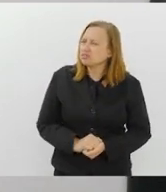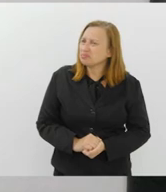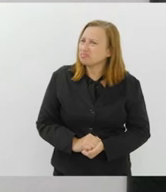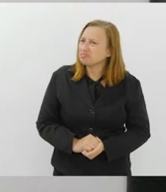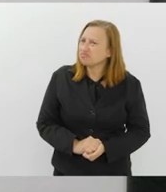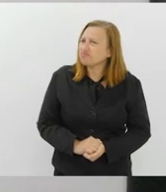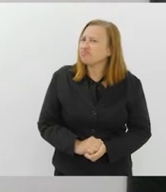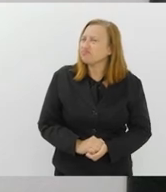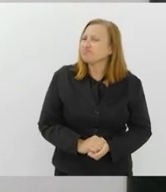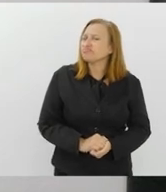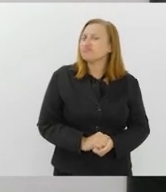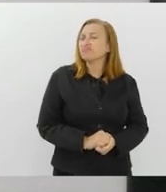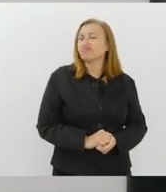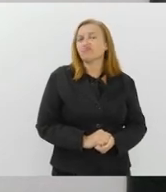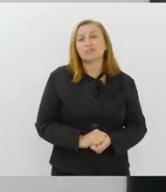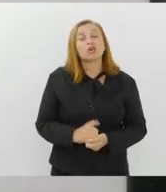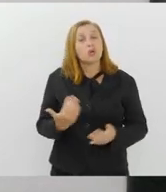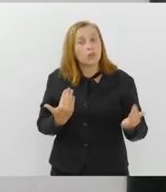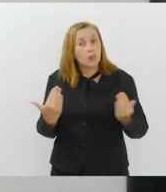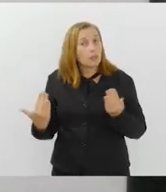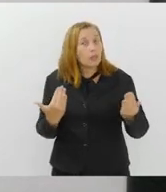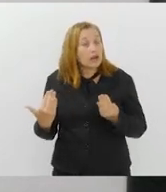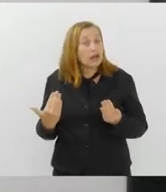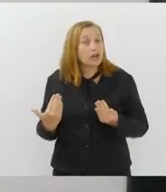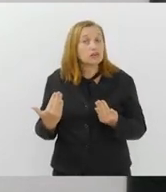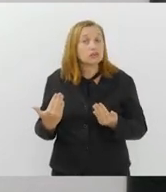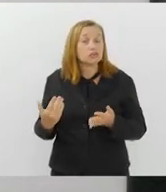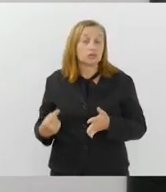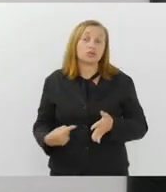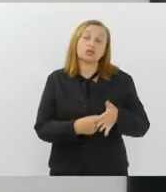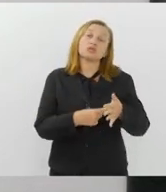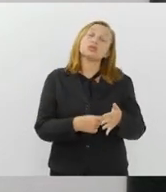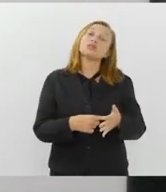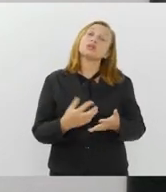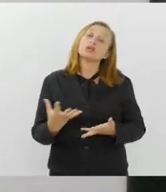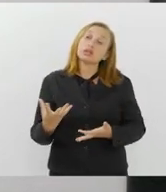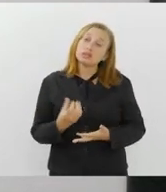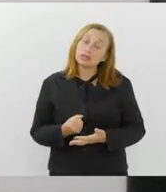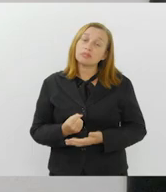muito abaixo, comparado às denúncias que nós recebemos.